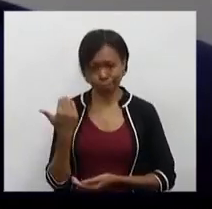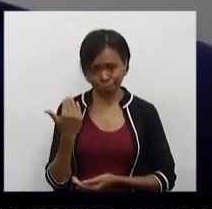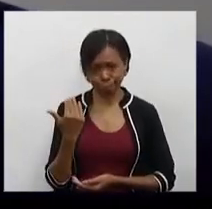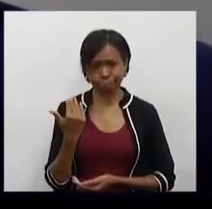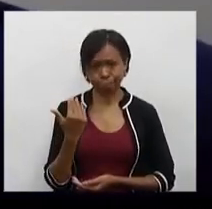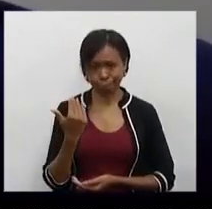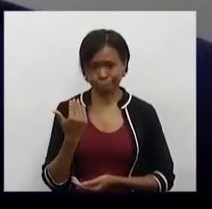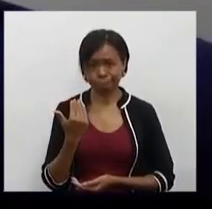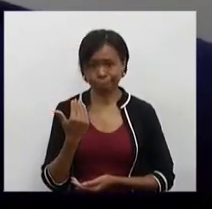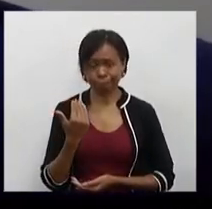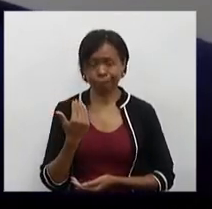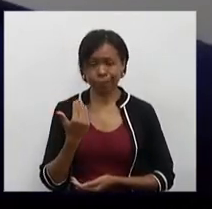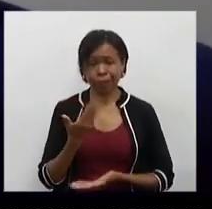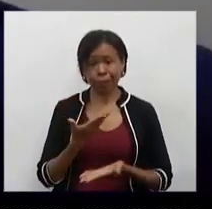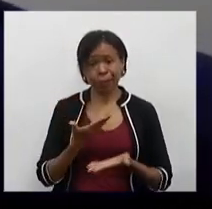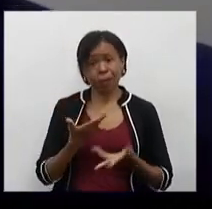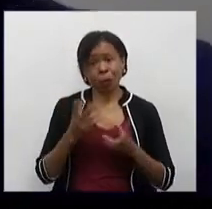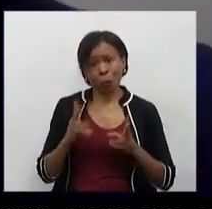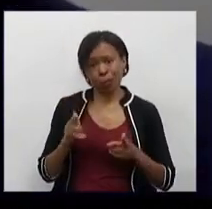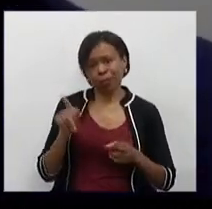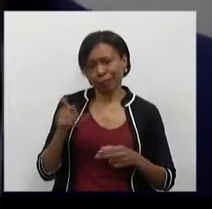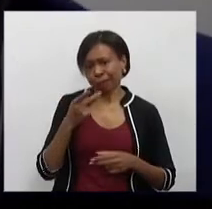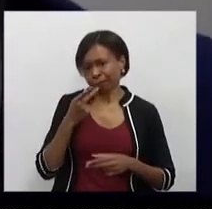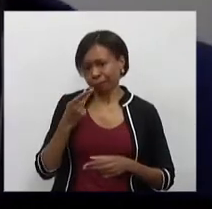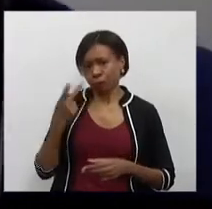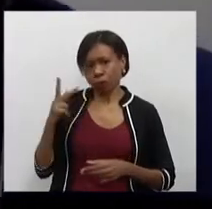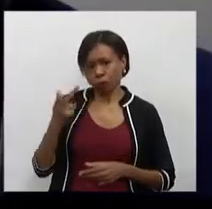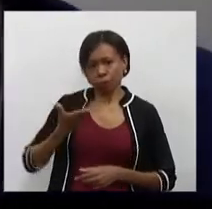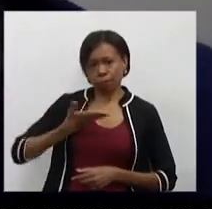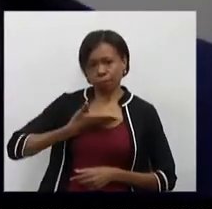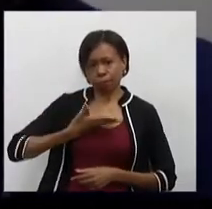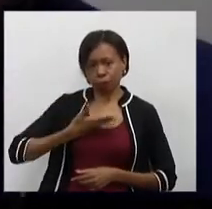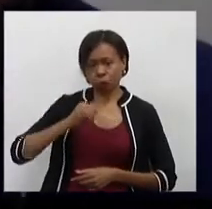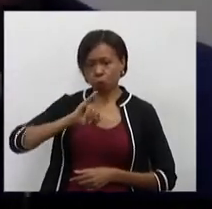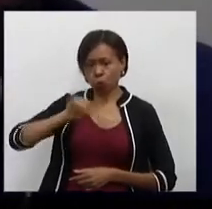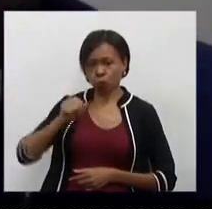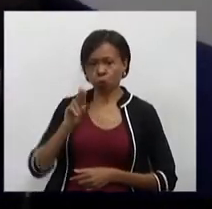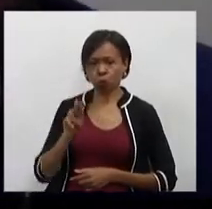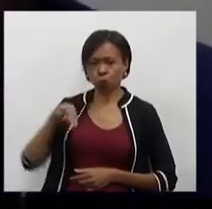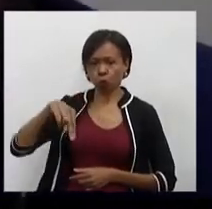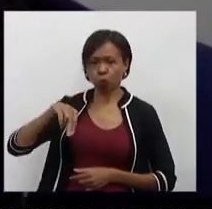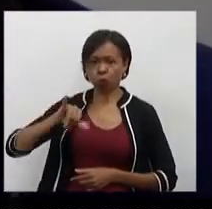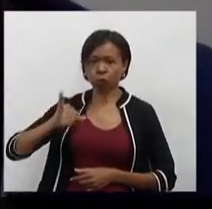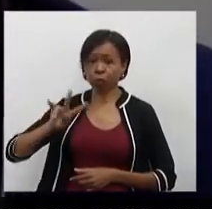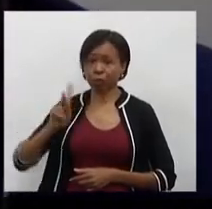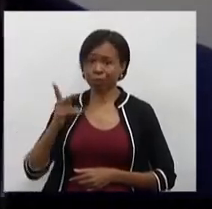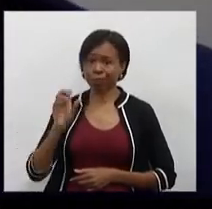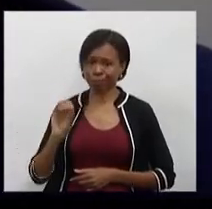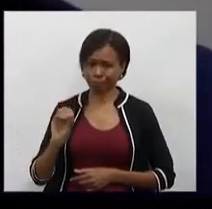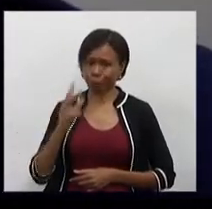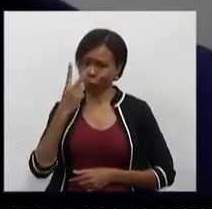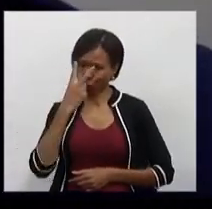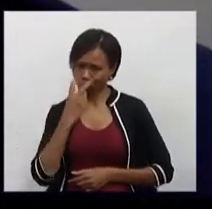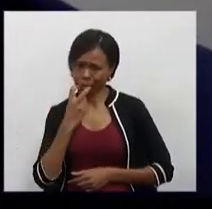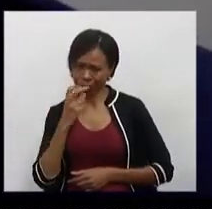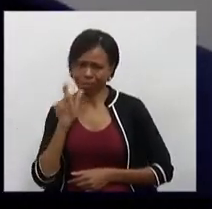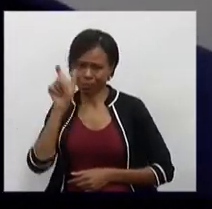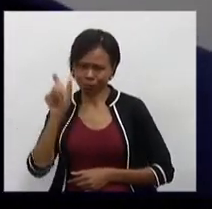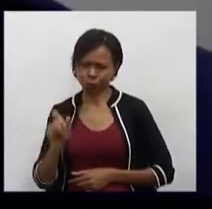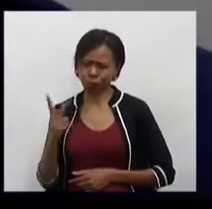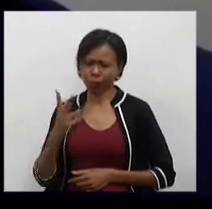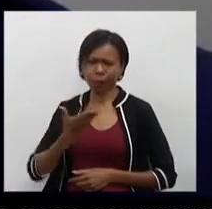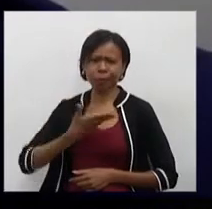perda do colega Juninho. E nós não podemos,